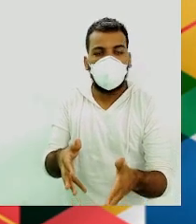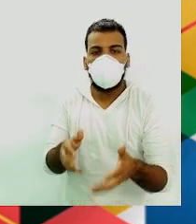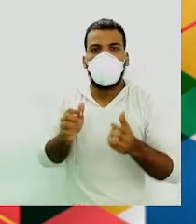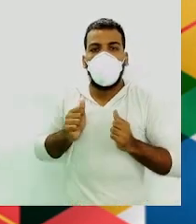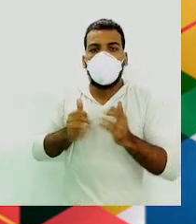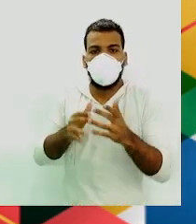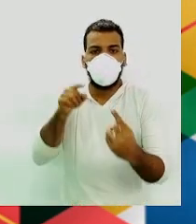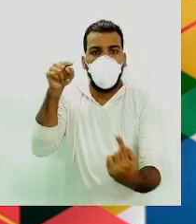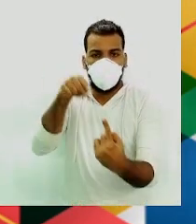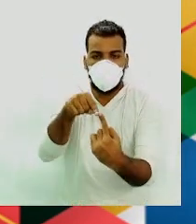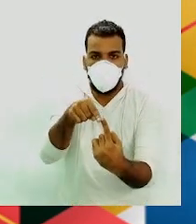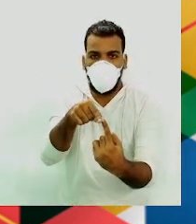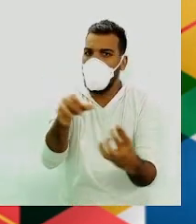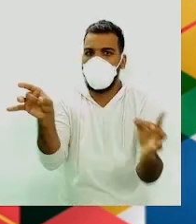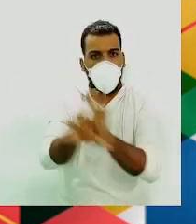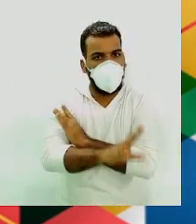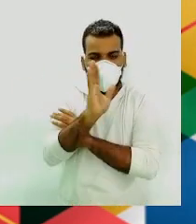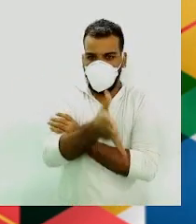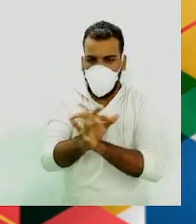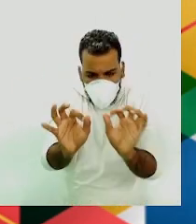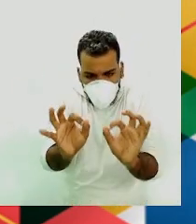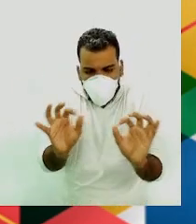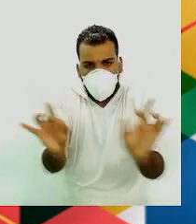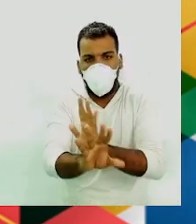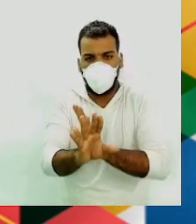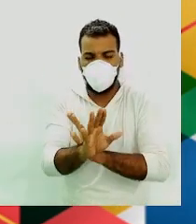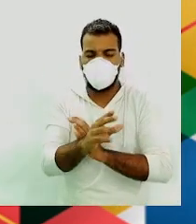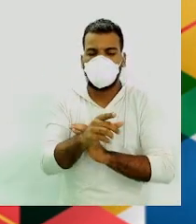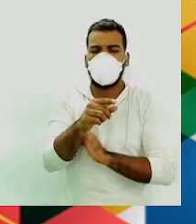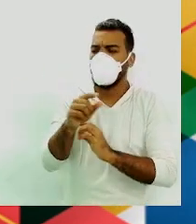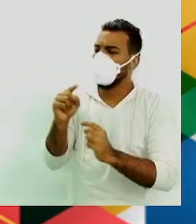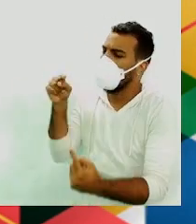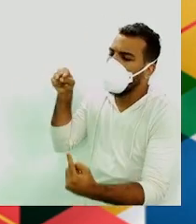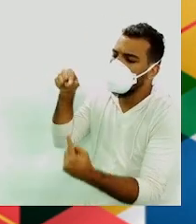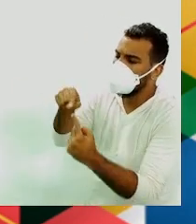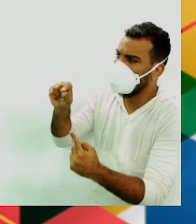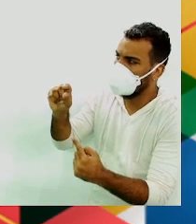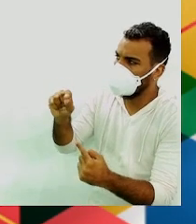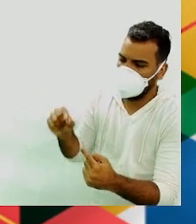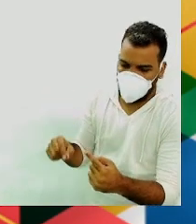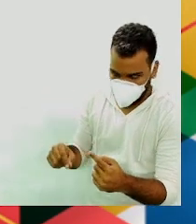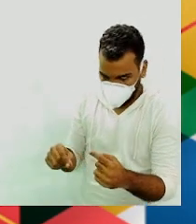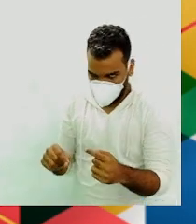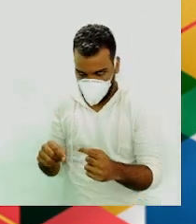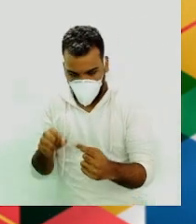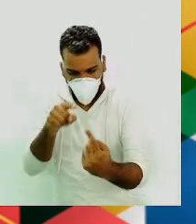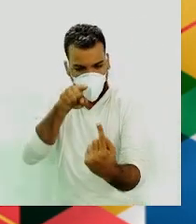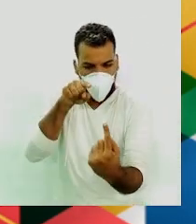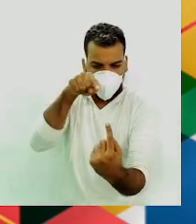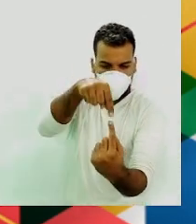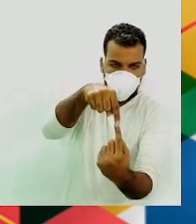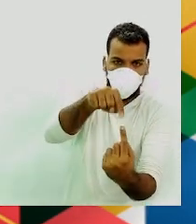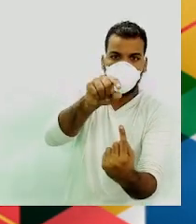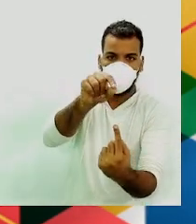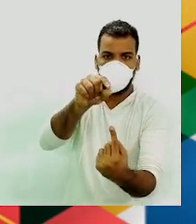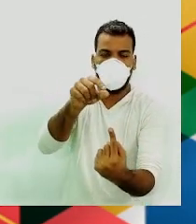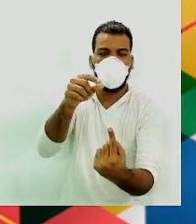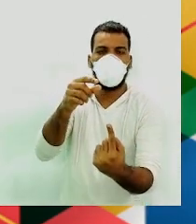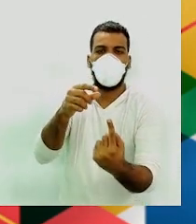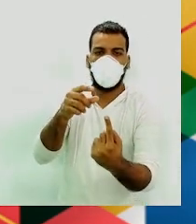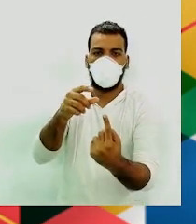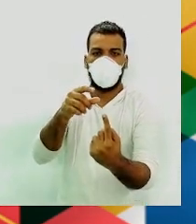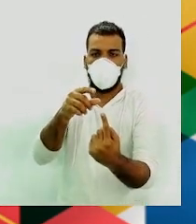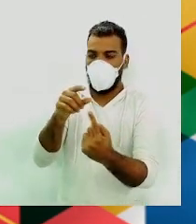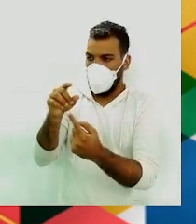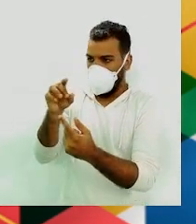bem definido. Que objetivo definido é esse, professor? O objetivo é trazer aquilo que é